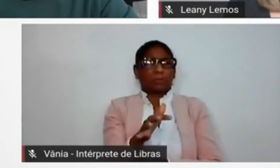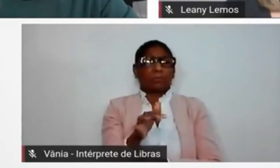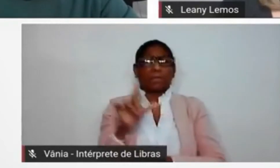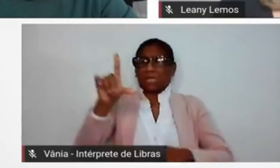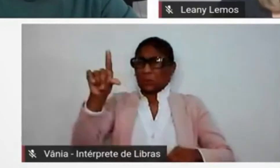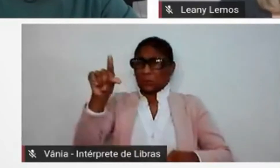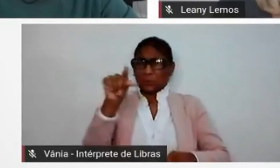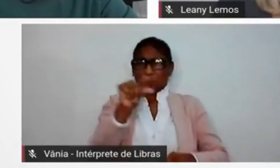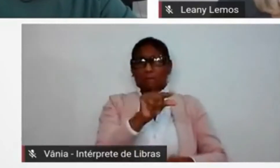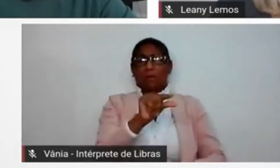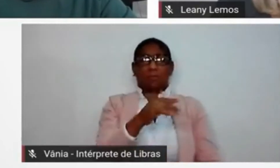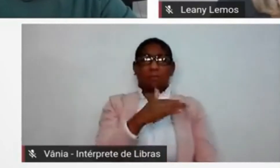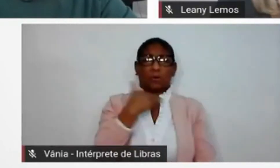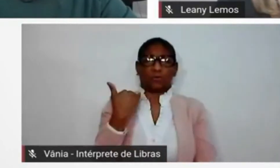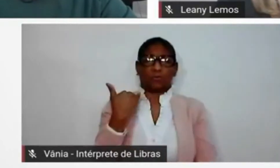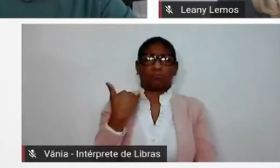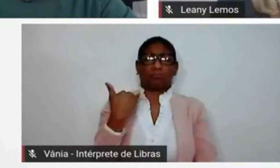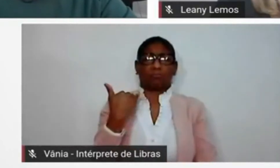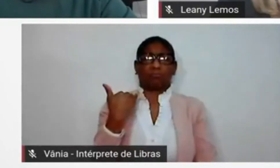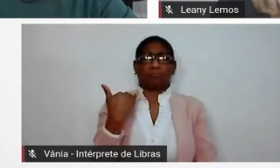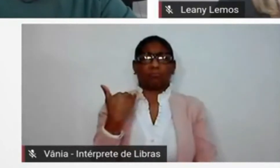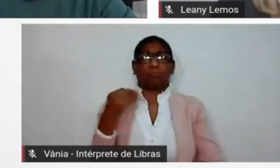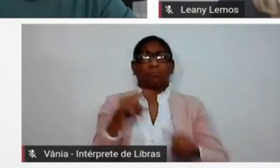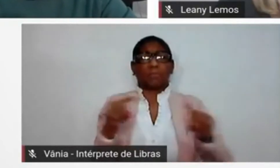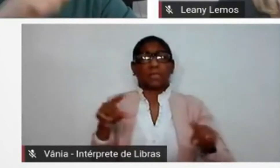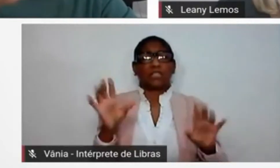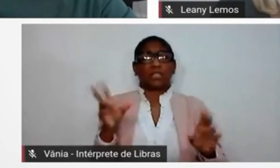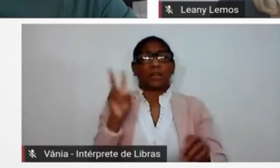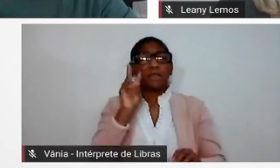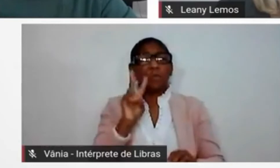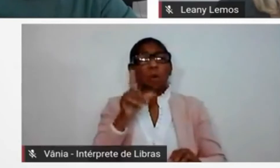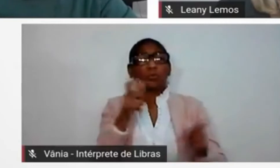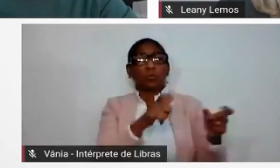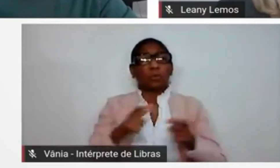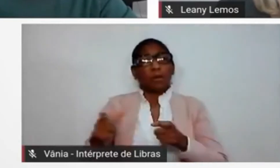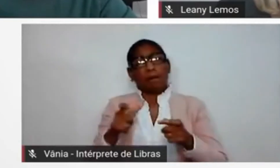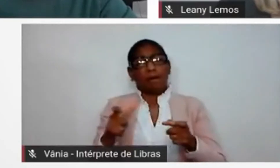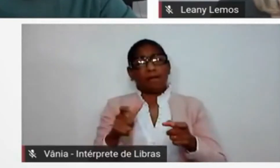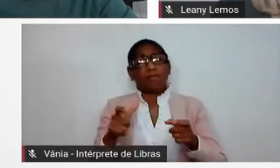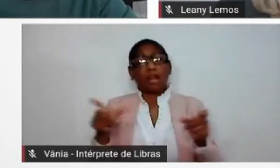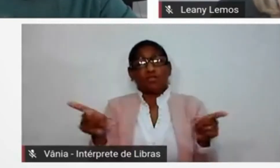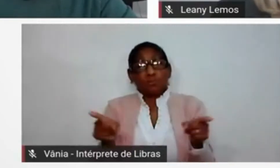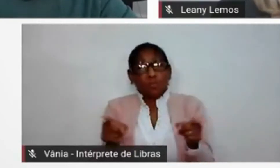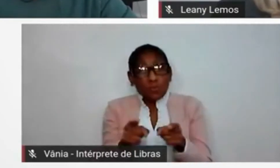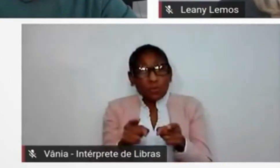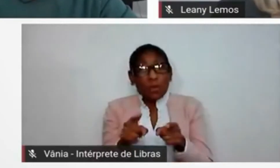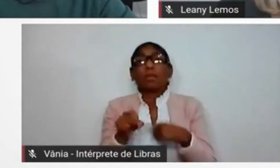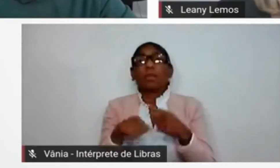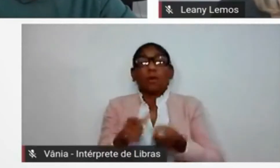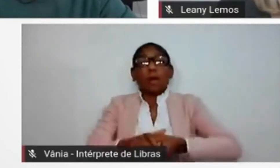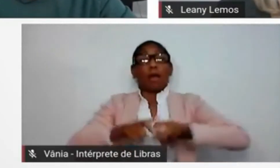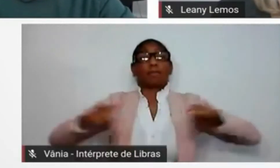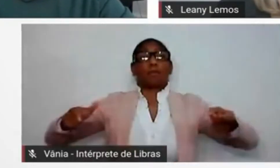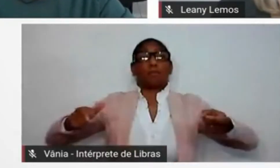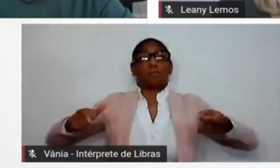reduzindo a sua curva de óbitos. Mas já observamos outros estados em que aconteceu essa redução e depois voltou a crescer. Então, a gente tem que